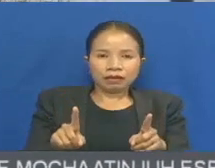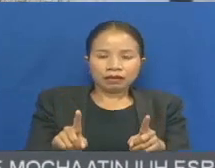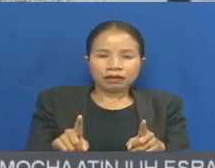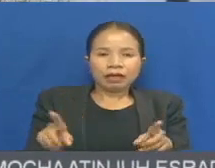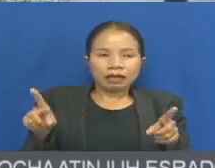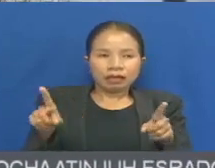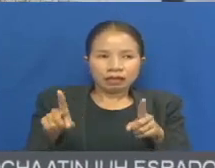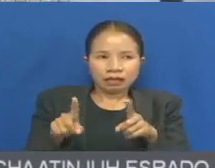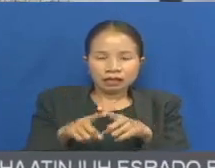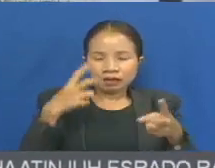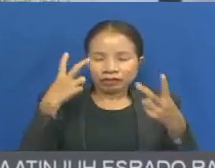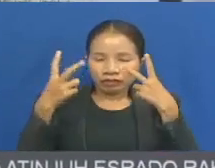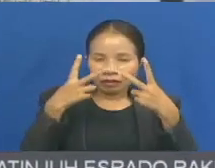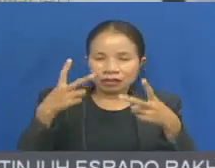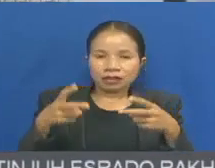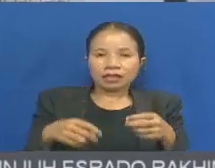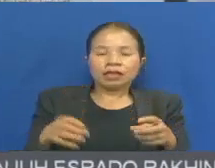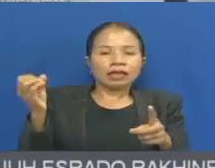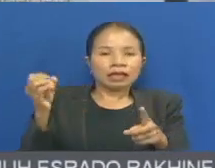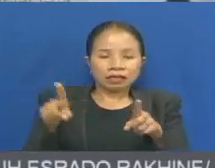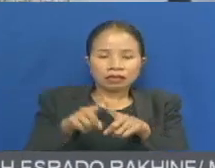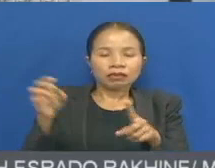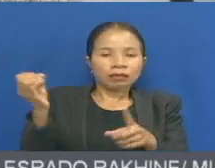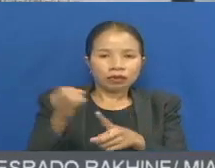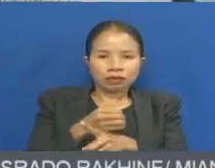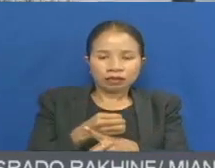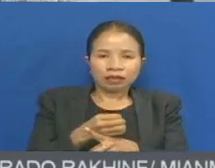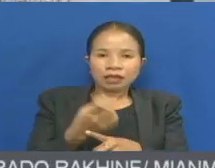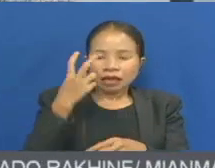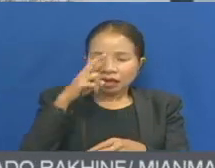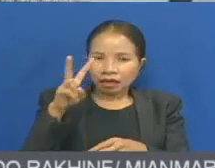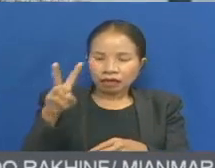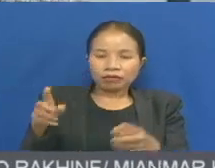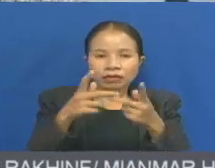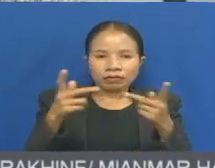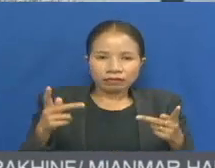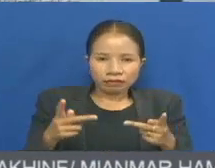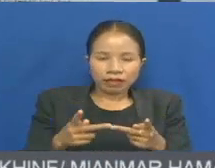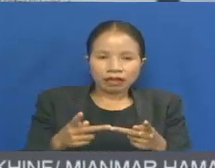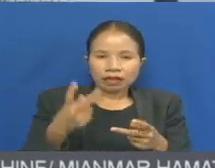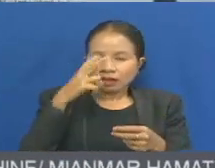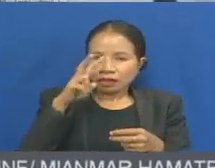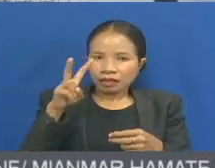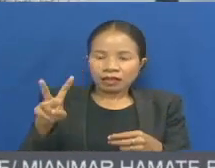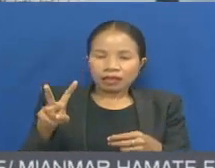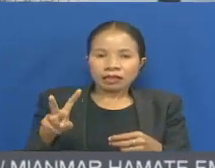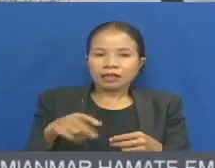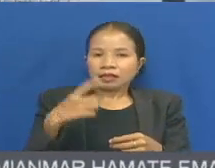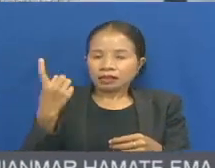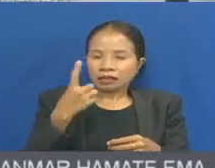também uma visita para nesta oportunidade de ver as tradições ver conhecer